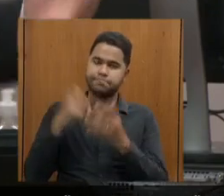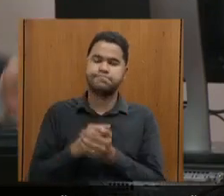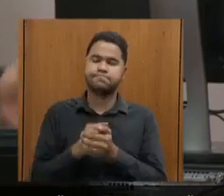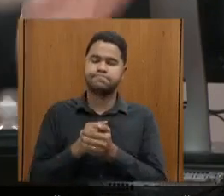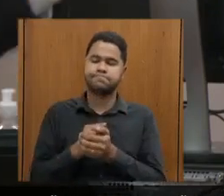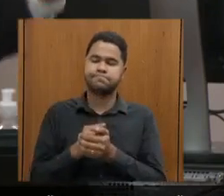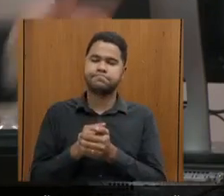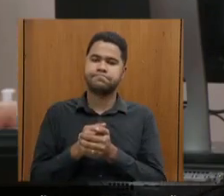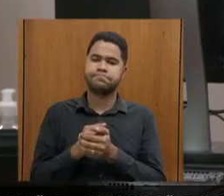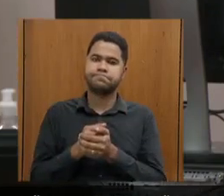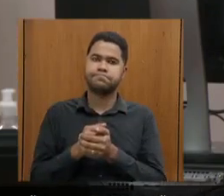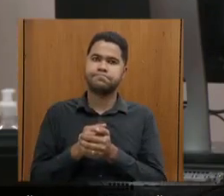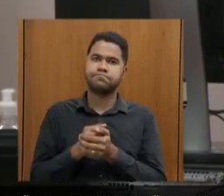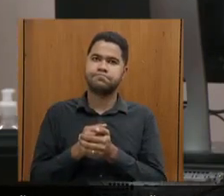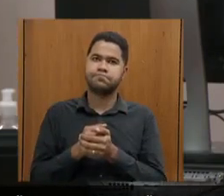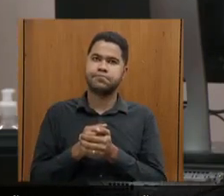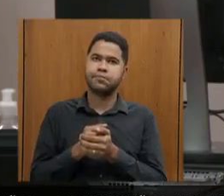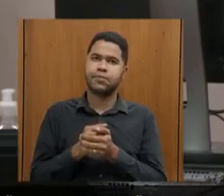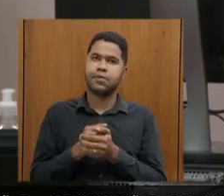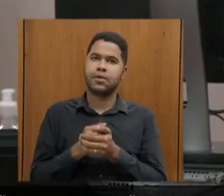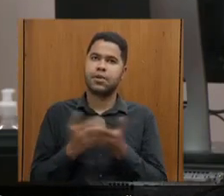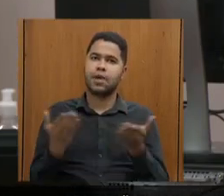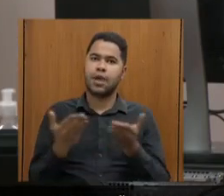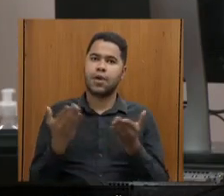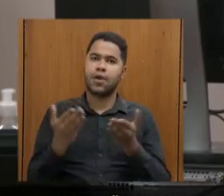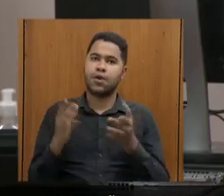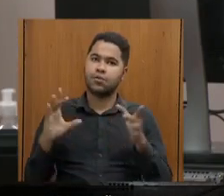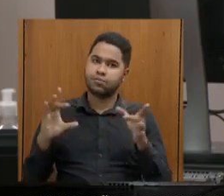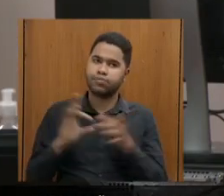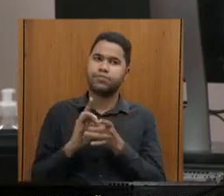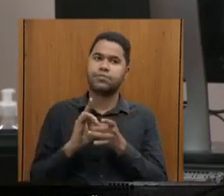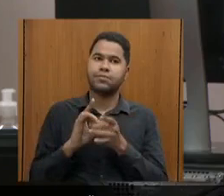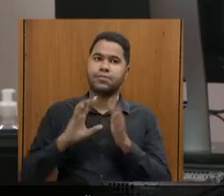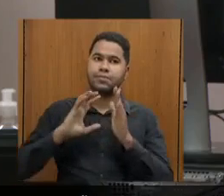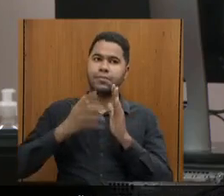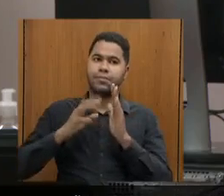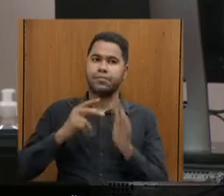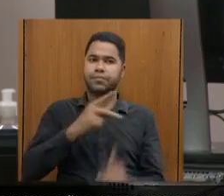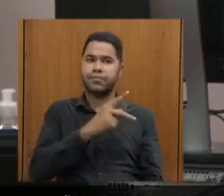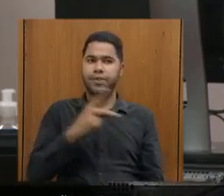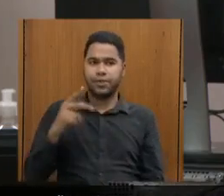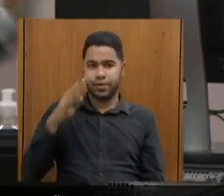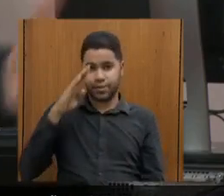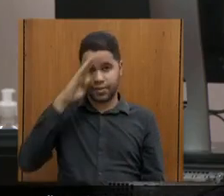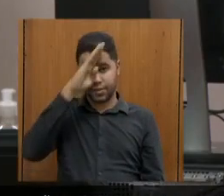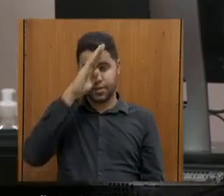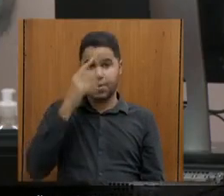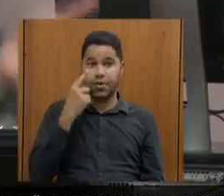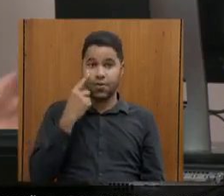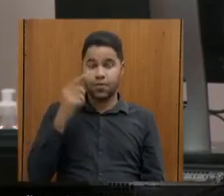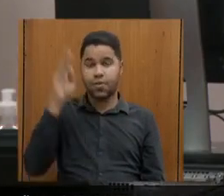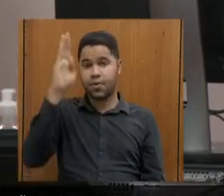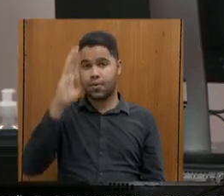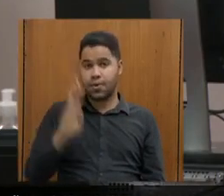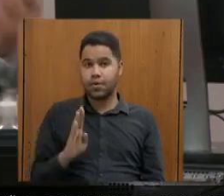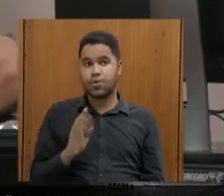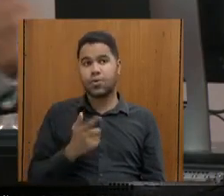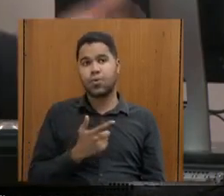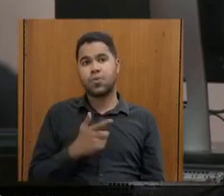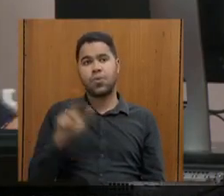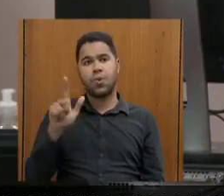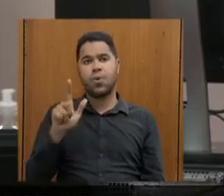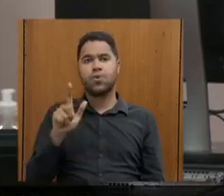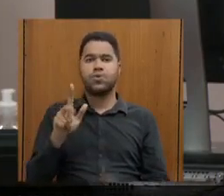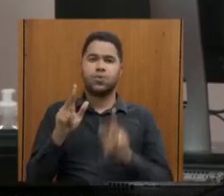pela filiação no partido do presidente bolsonaro a gente vê que o Brasil é um outro